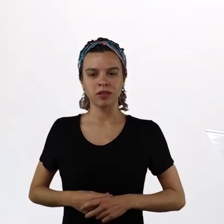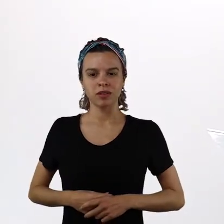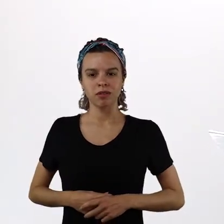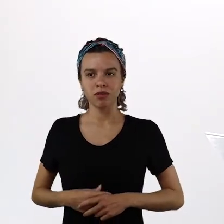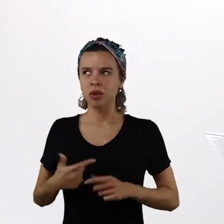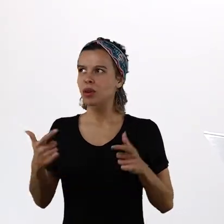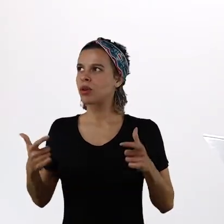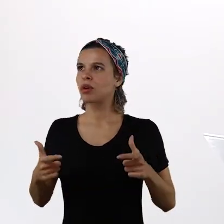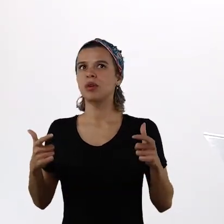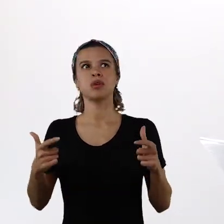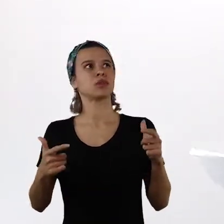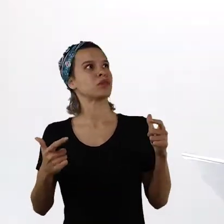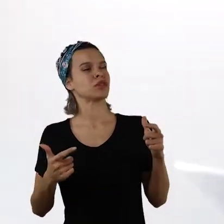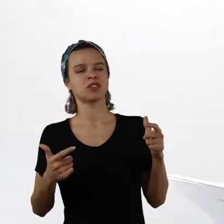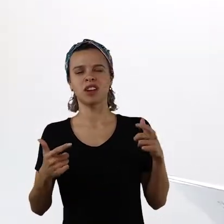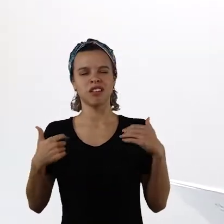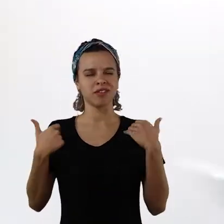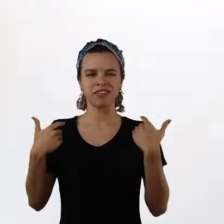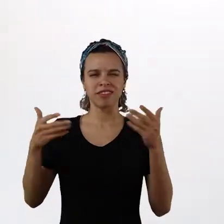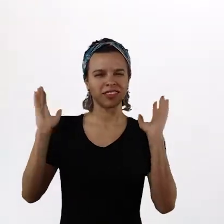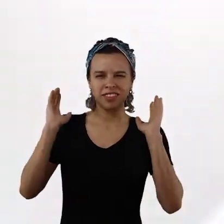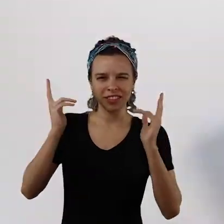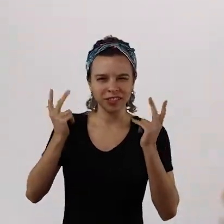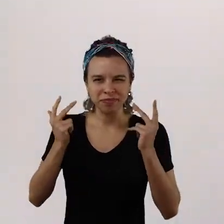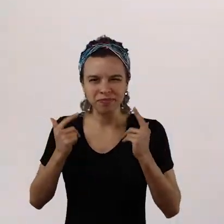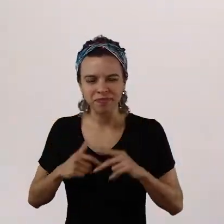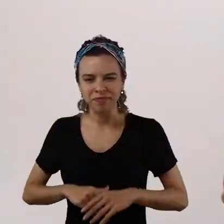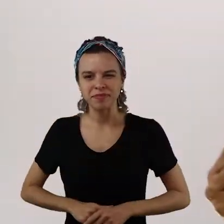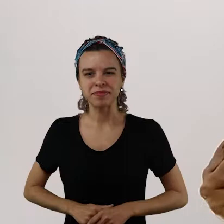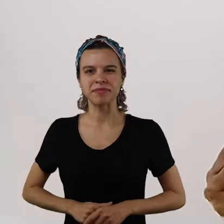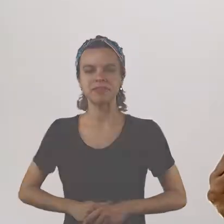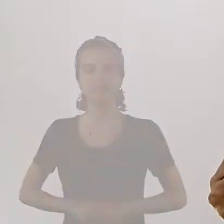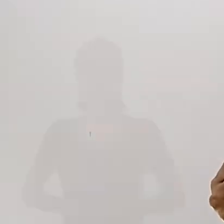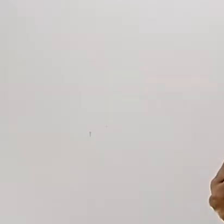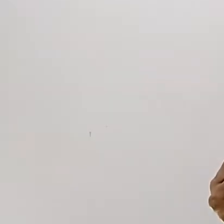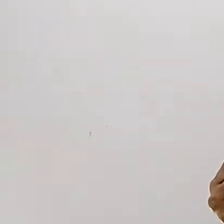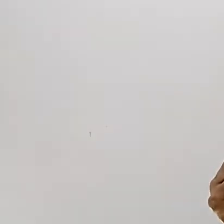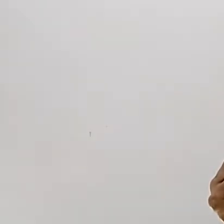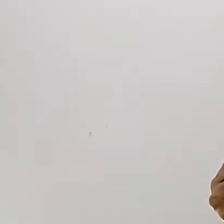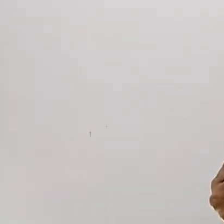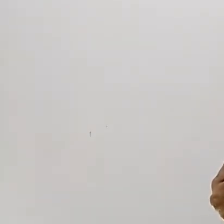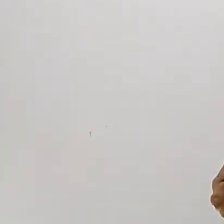Não sabia onde estava e nem se importava.